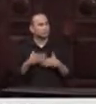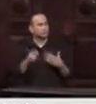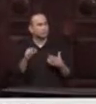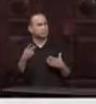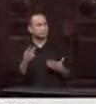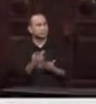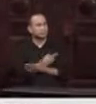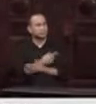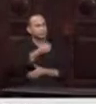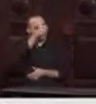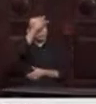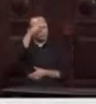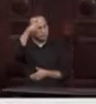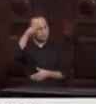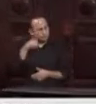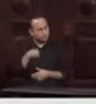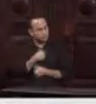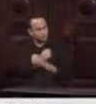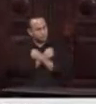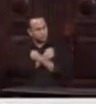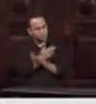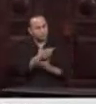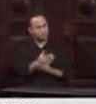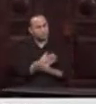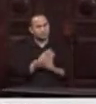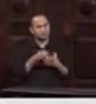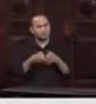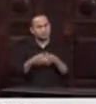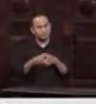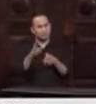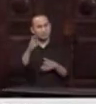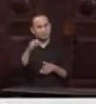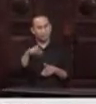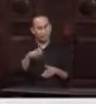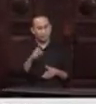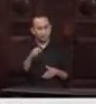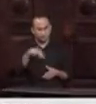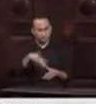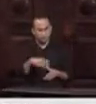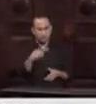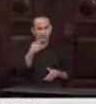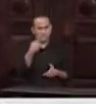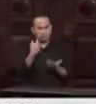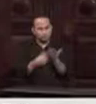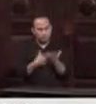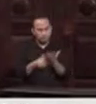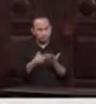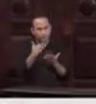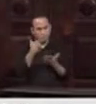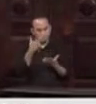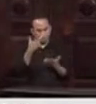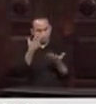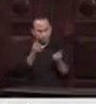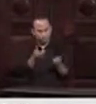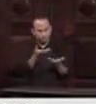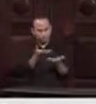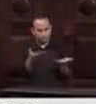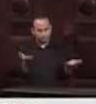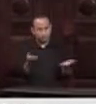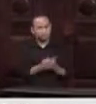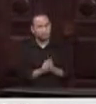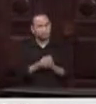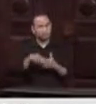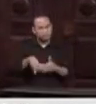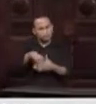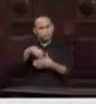são da Prefeitura. Então, meu abraço à comunidade de Vargem Alegre, estou aqui cumprindo o compromisso que assumi de usar a tribuna